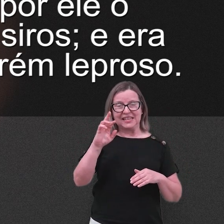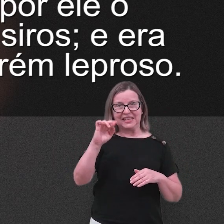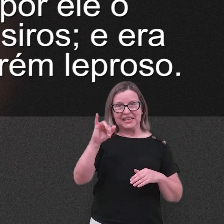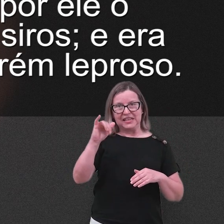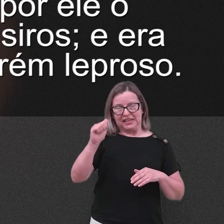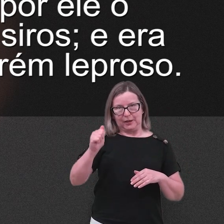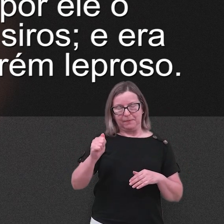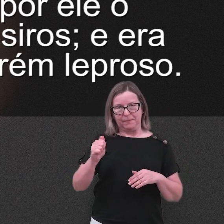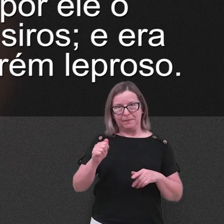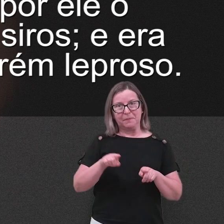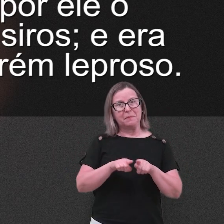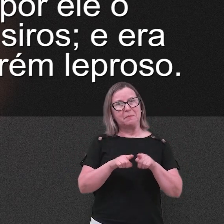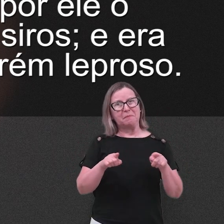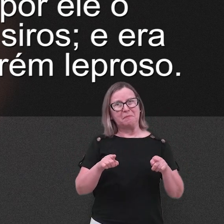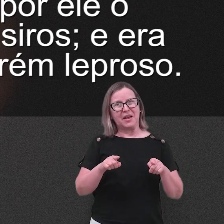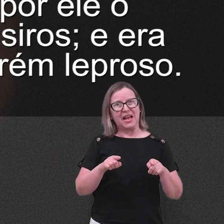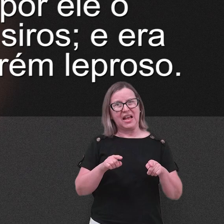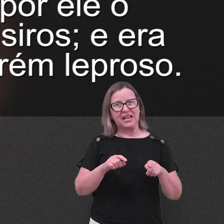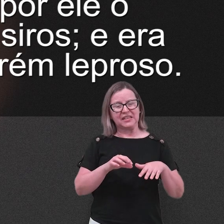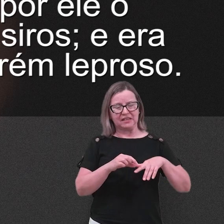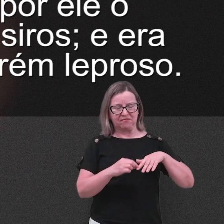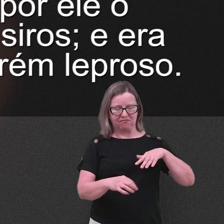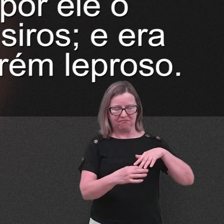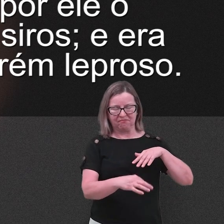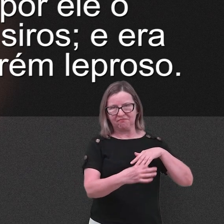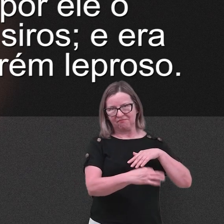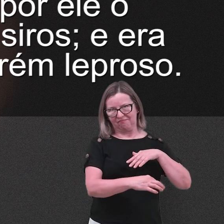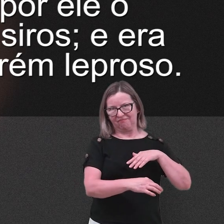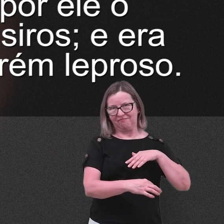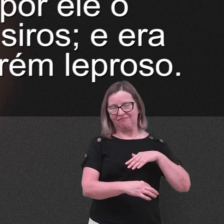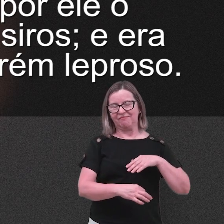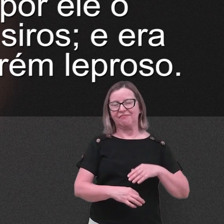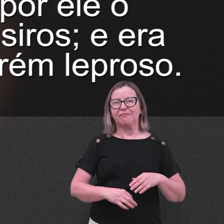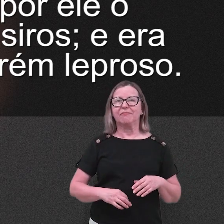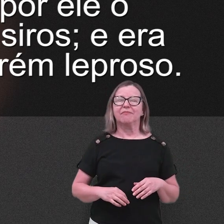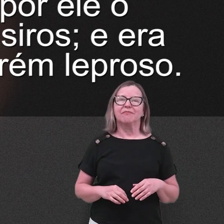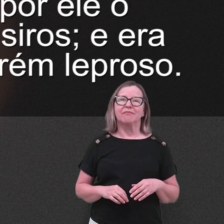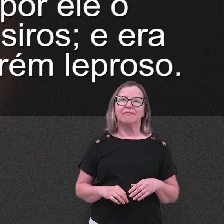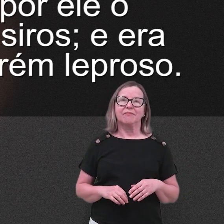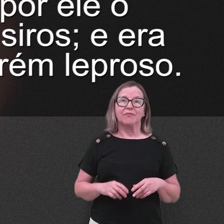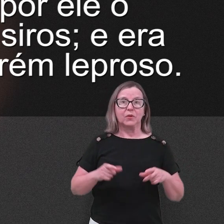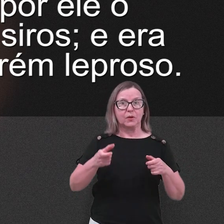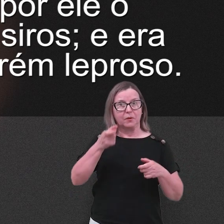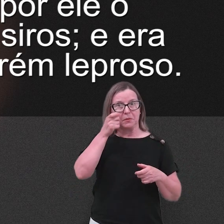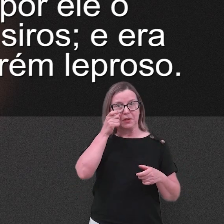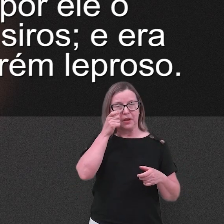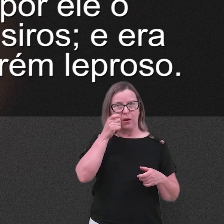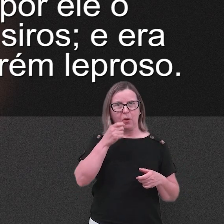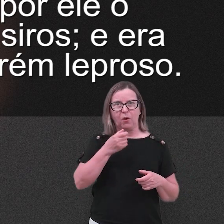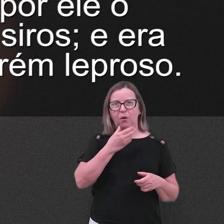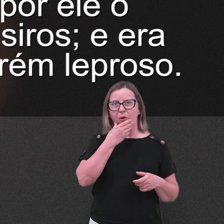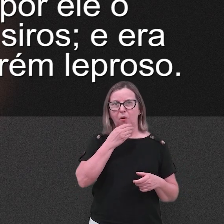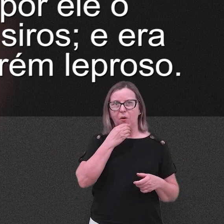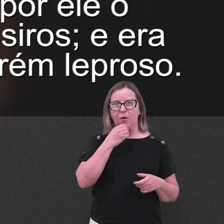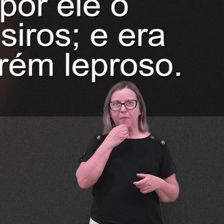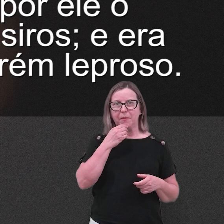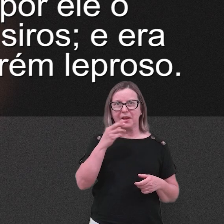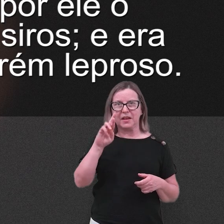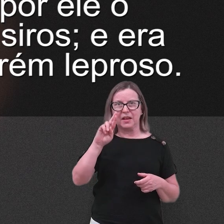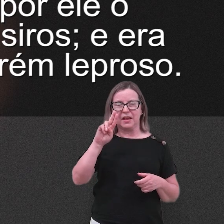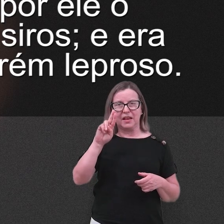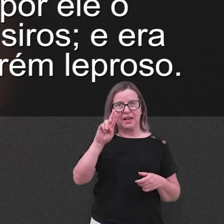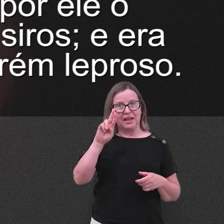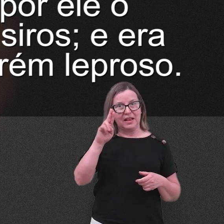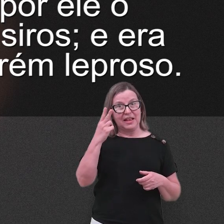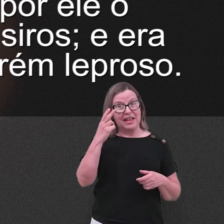porém leproso. Olha as características desse cara aqui. Ele era herói de guerra, Deus deu